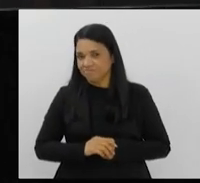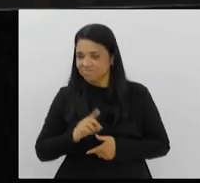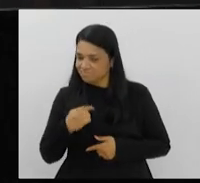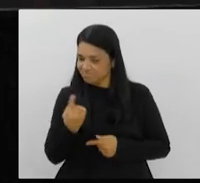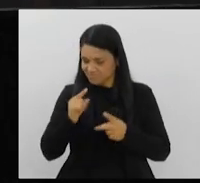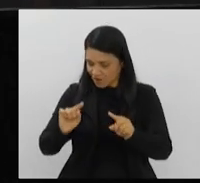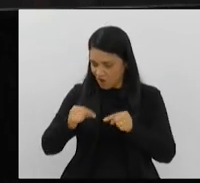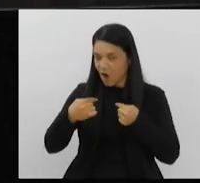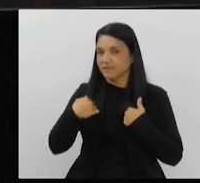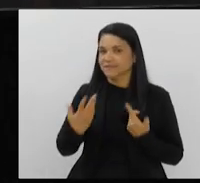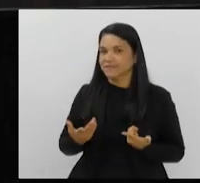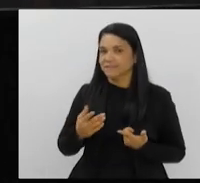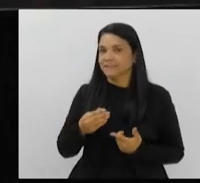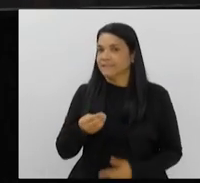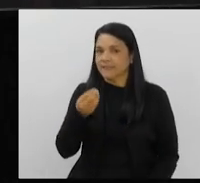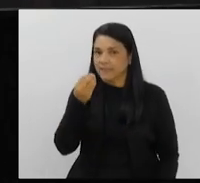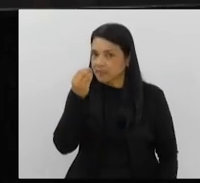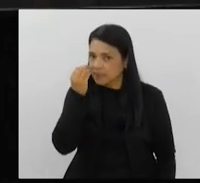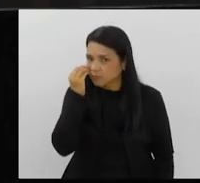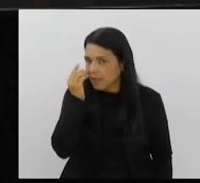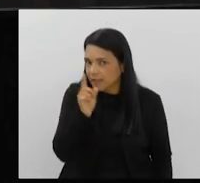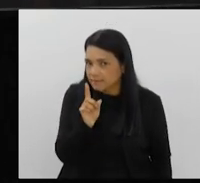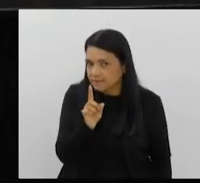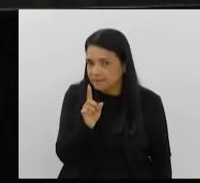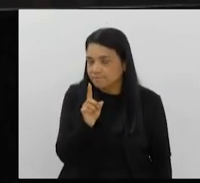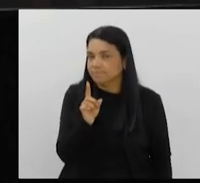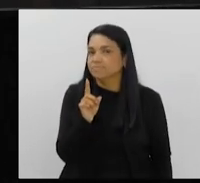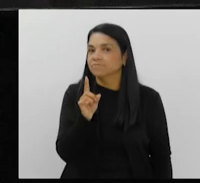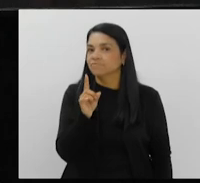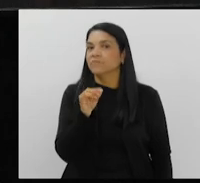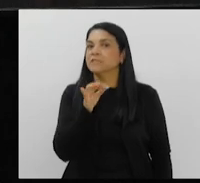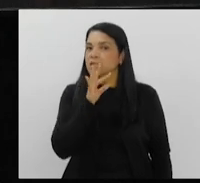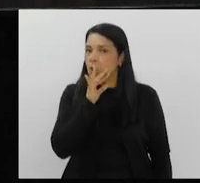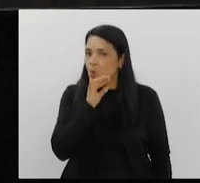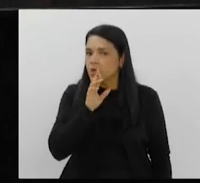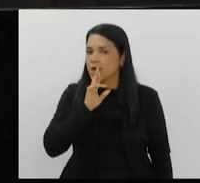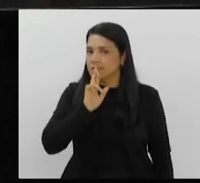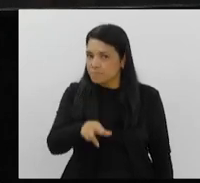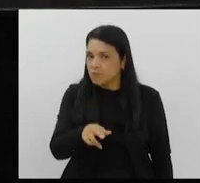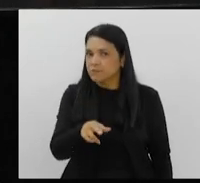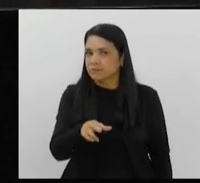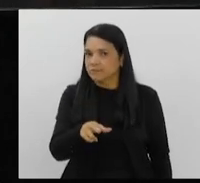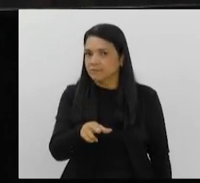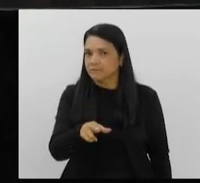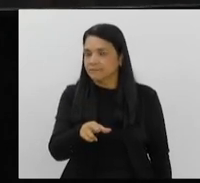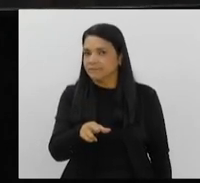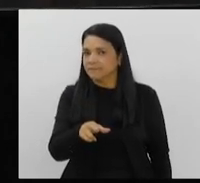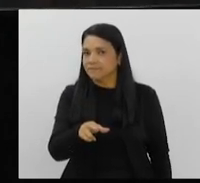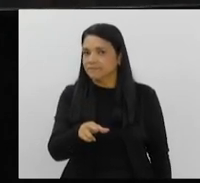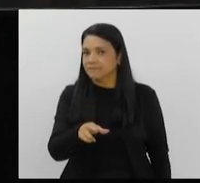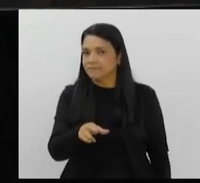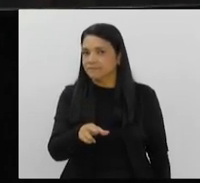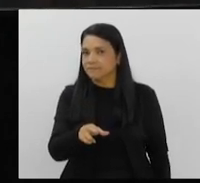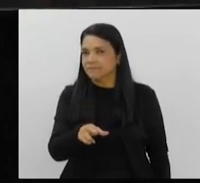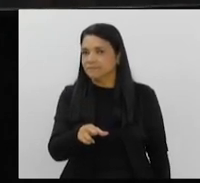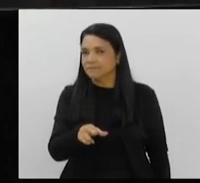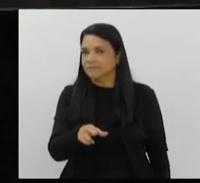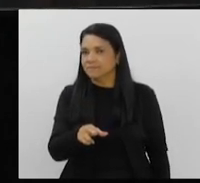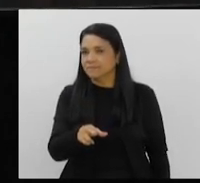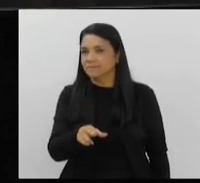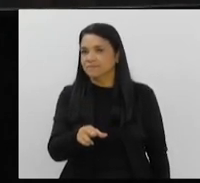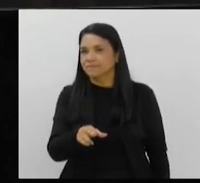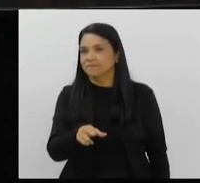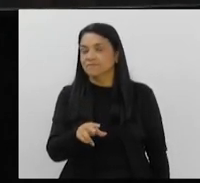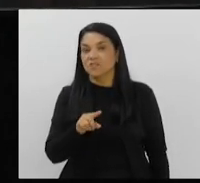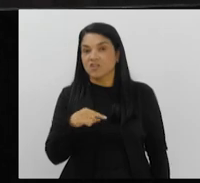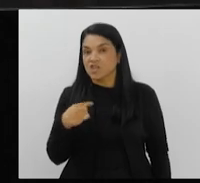tentem, porque vai ser ruim demais. Vai ser ruim demais.